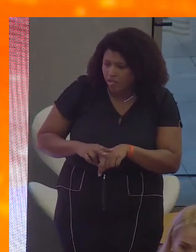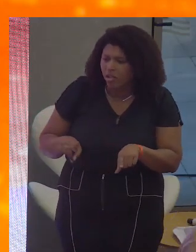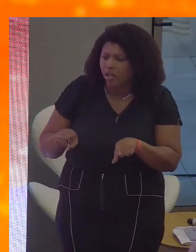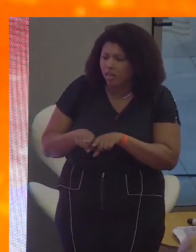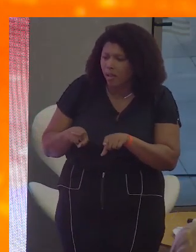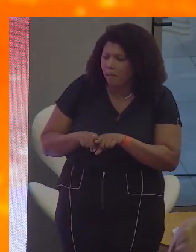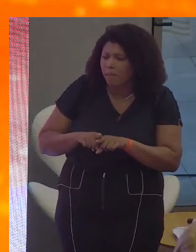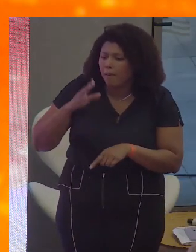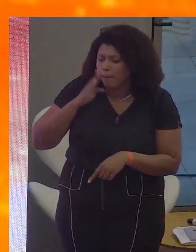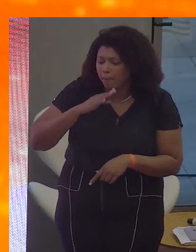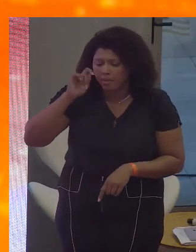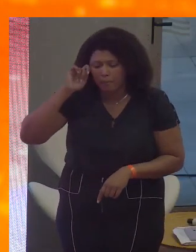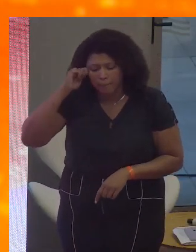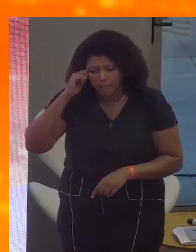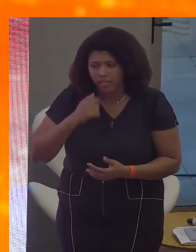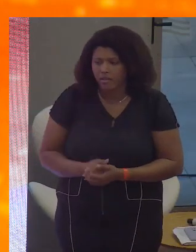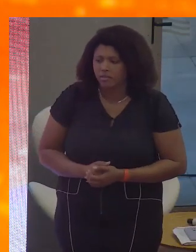resveratrol, pimenta preta,